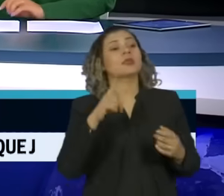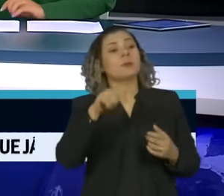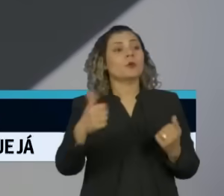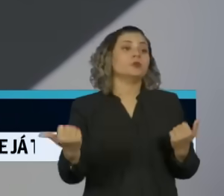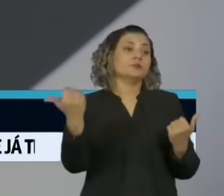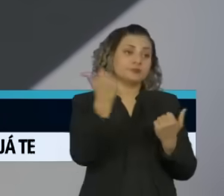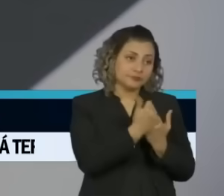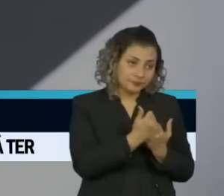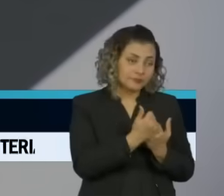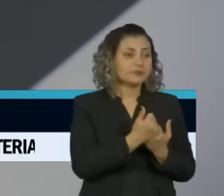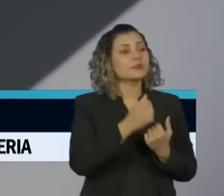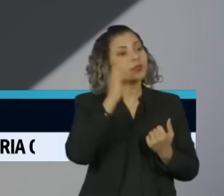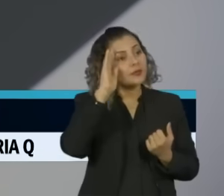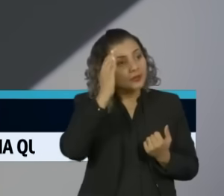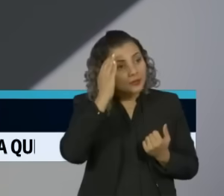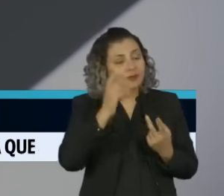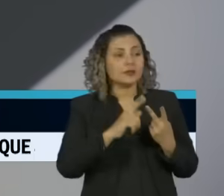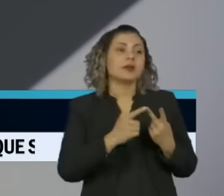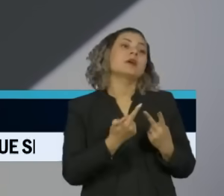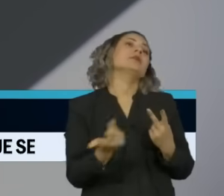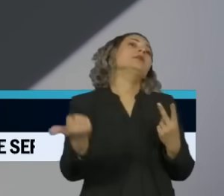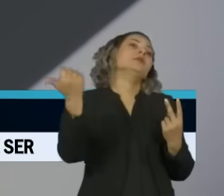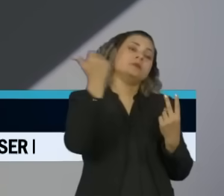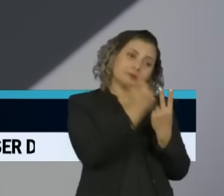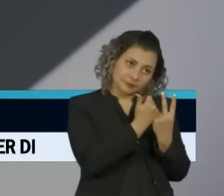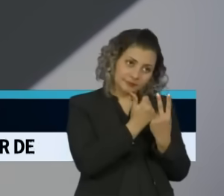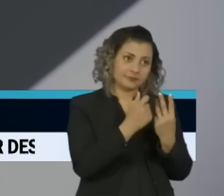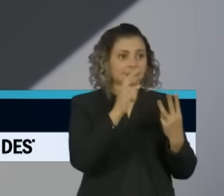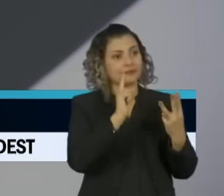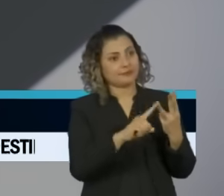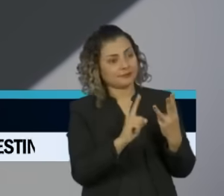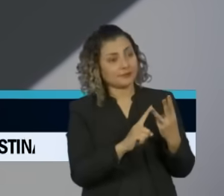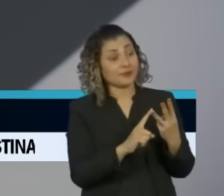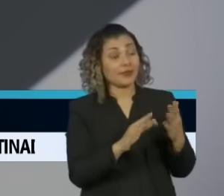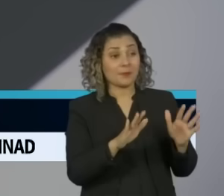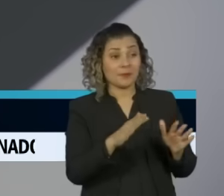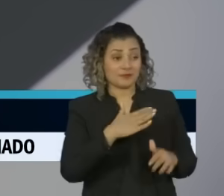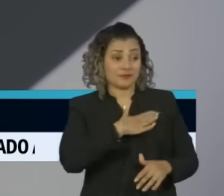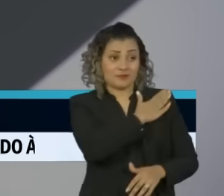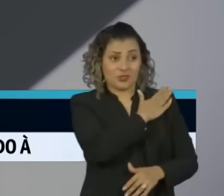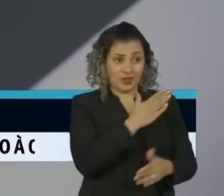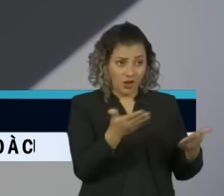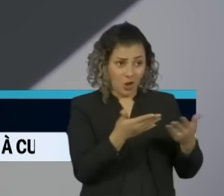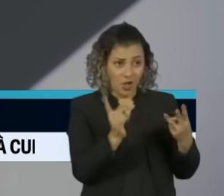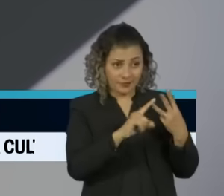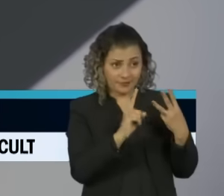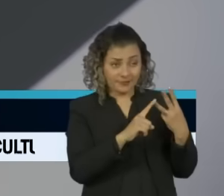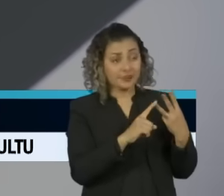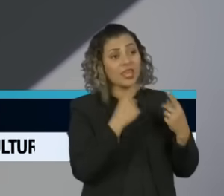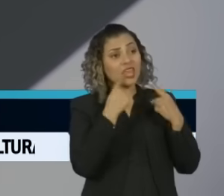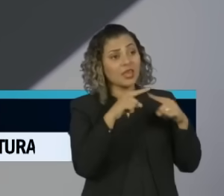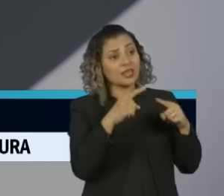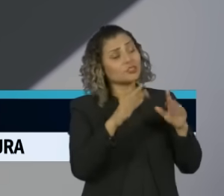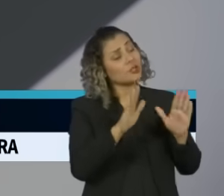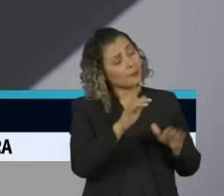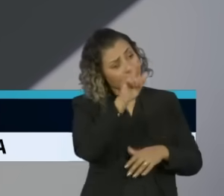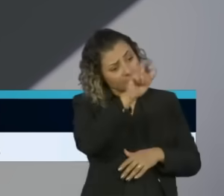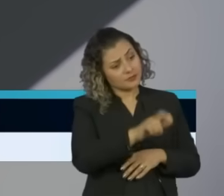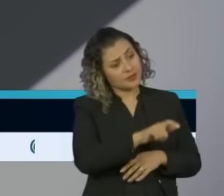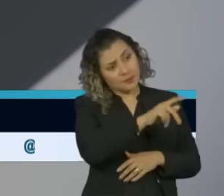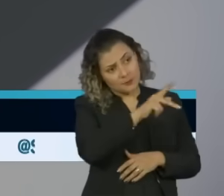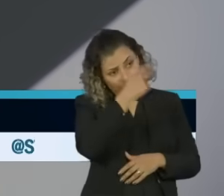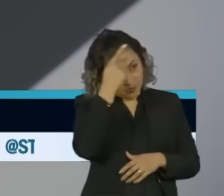direção, e assim vai trocando. E agora, pelo menos, o Pazuello, com todas as críticas que recebe, ele é um homem que